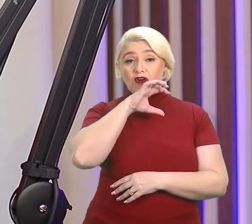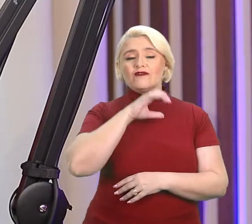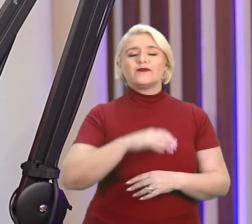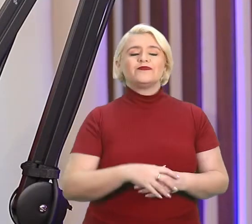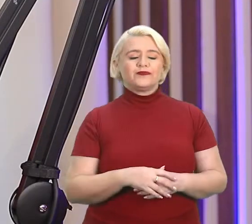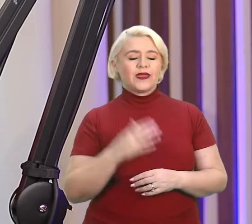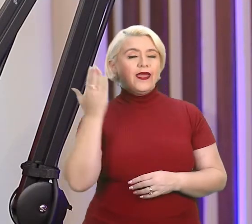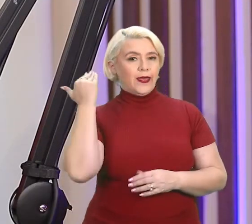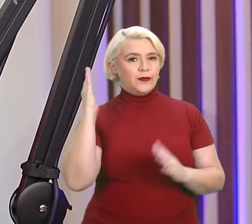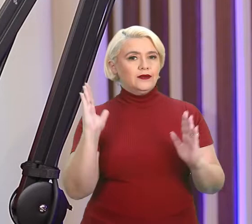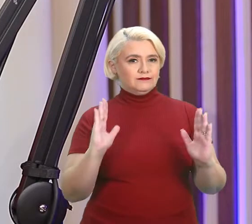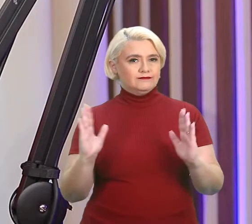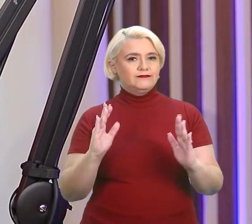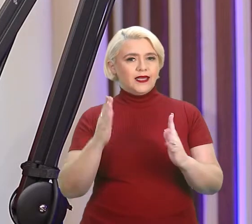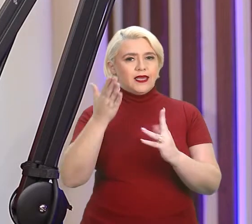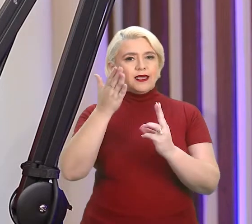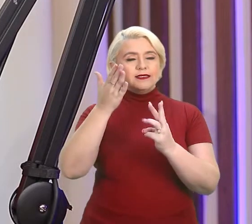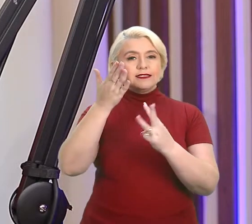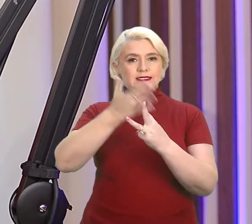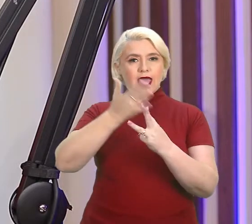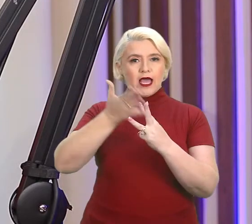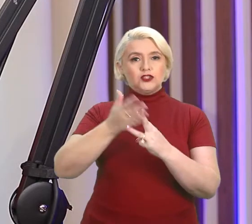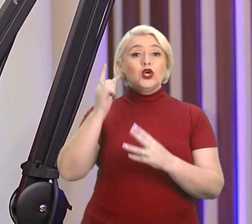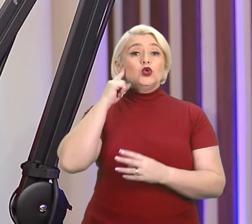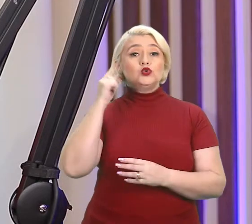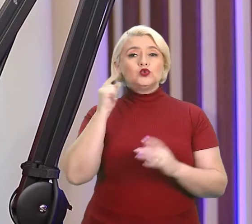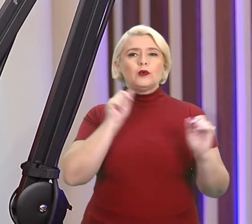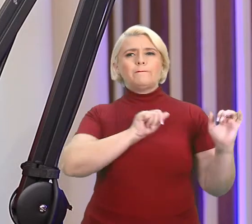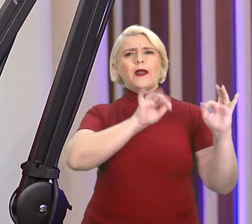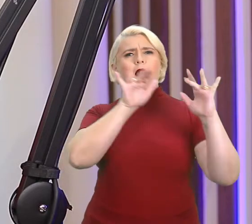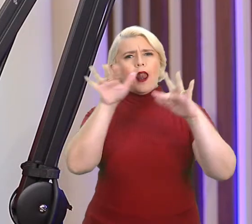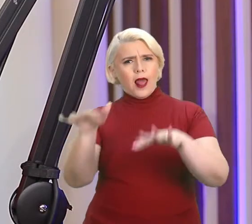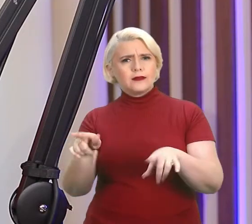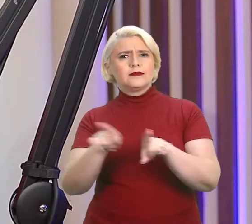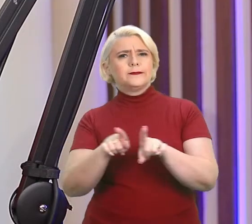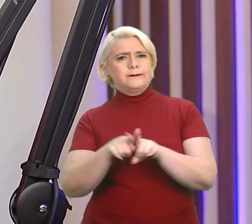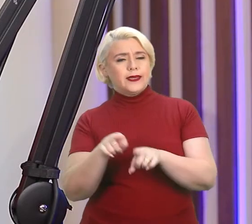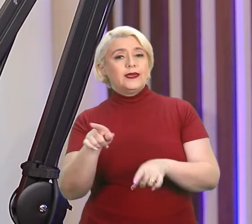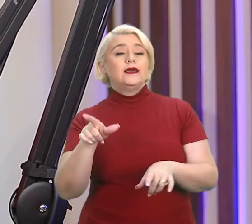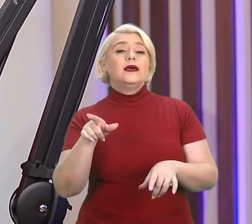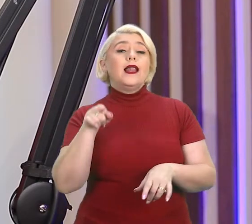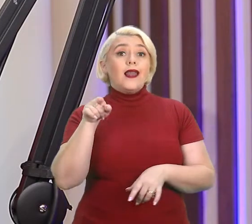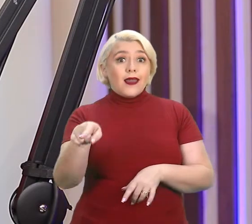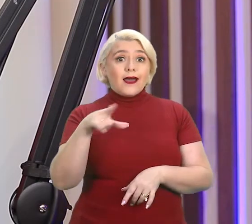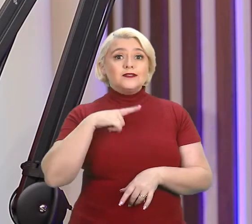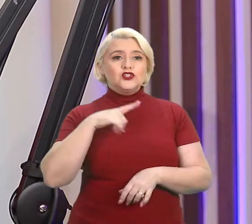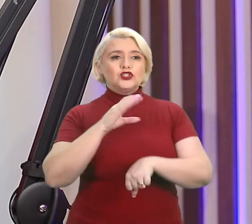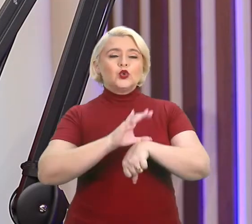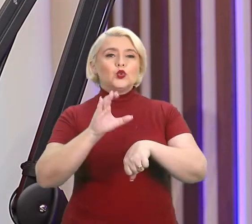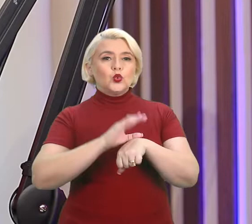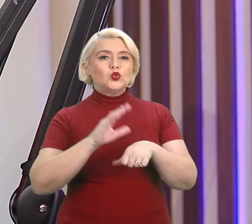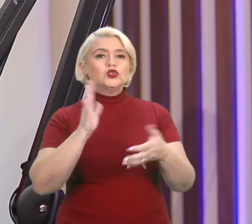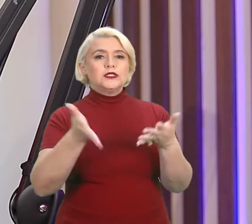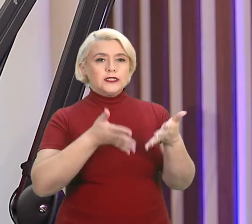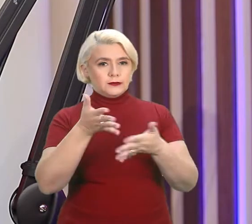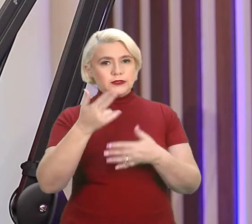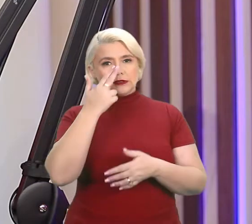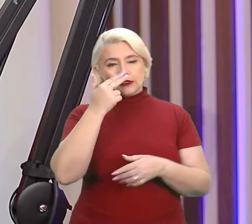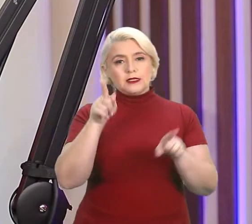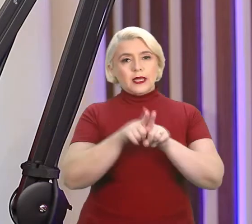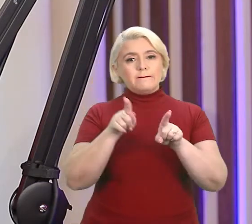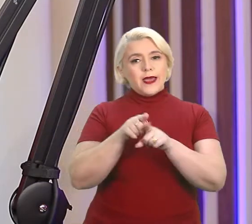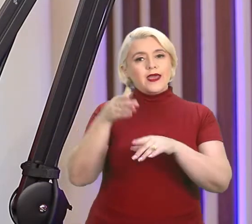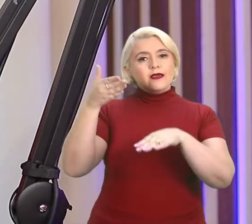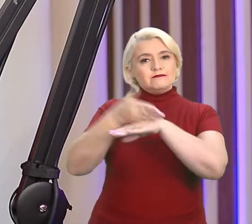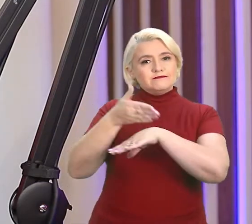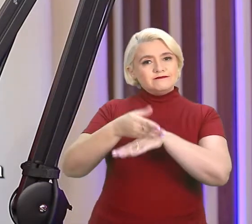aí, os surdos se reuniam lá no final de semana também. Então, a gente, além de aprender o curso de Libras com o seu Edson, a gente ia para